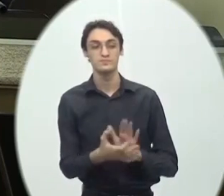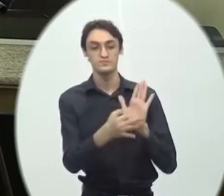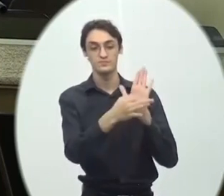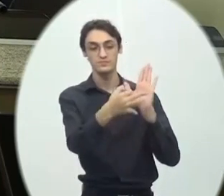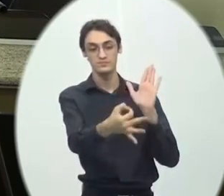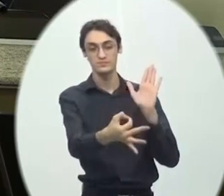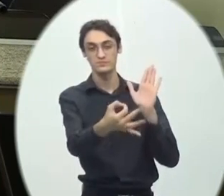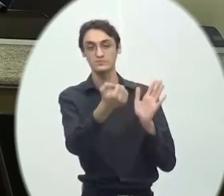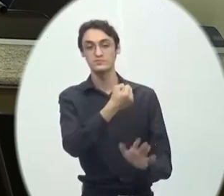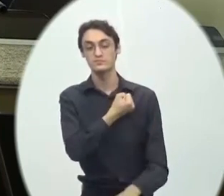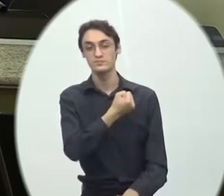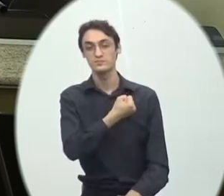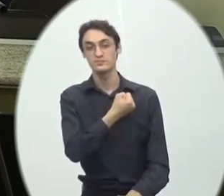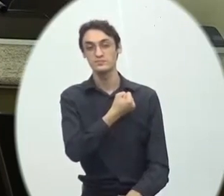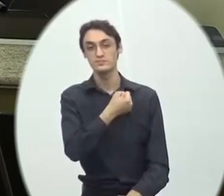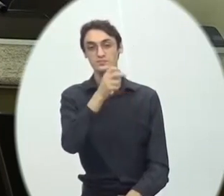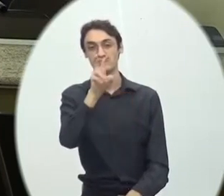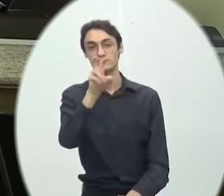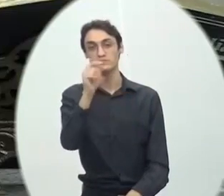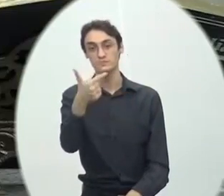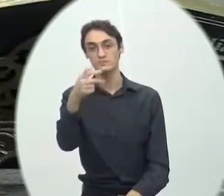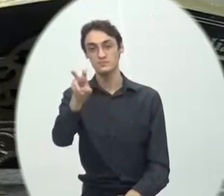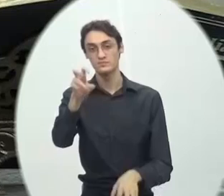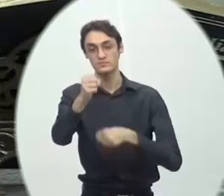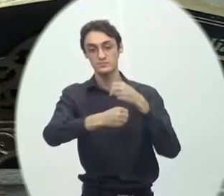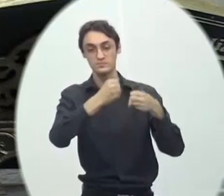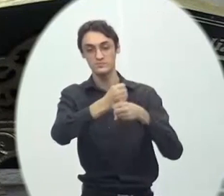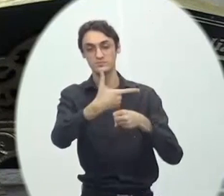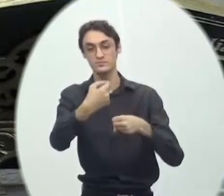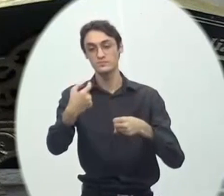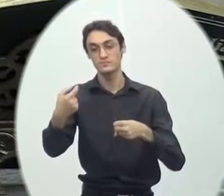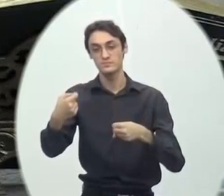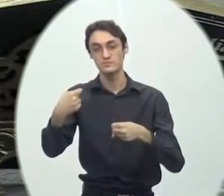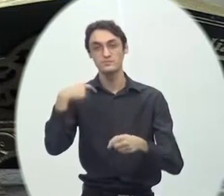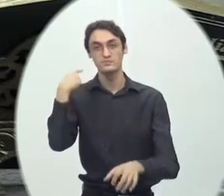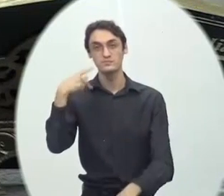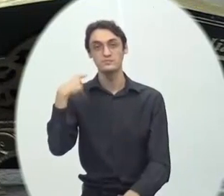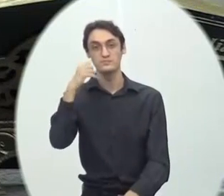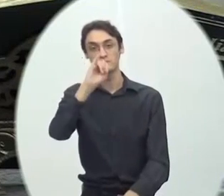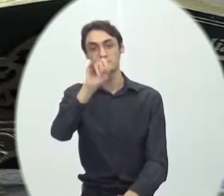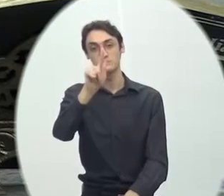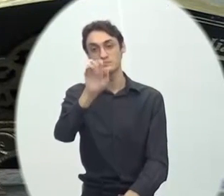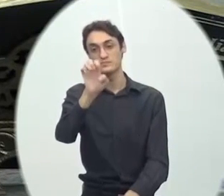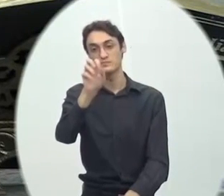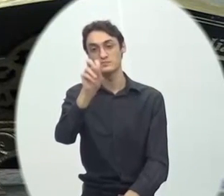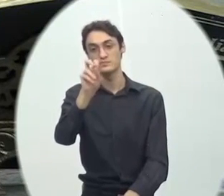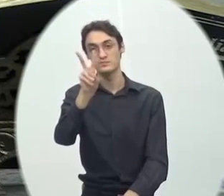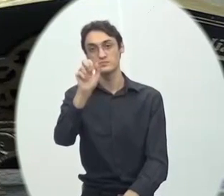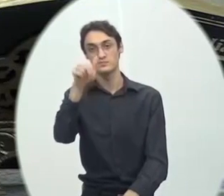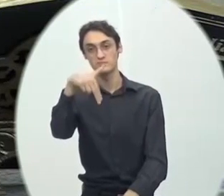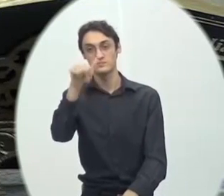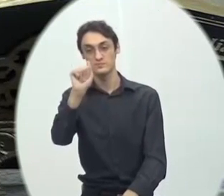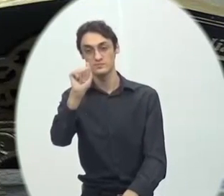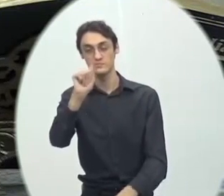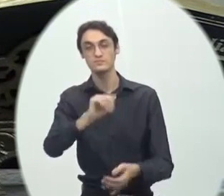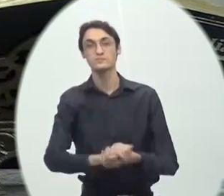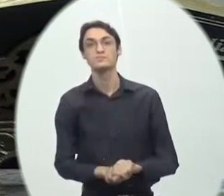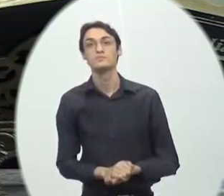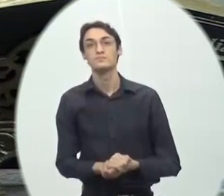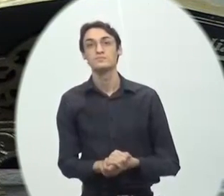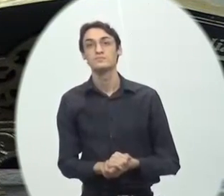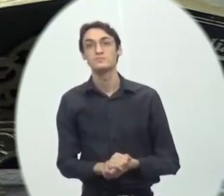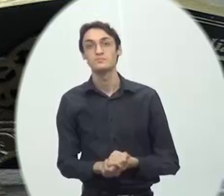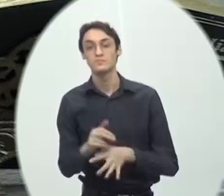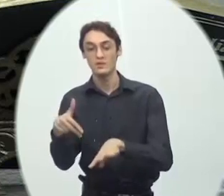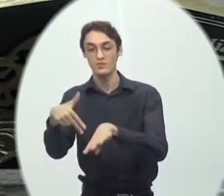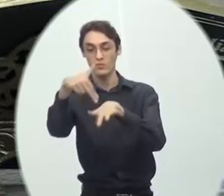Indicação número 525/2020, autor Giovana Zanetti. Colocação de uma faixa